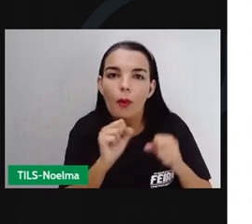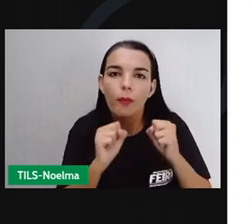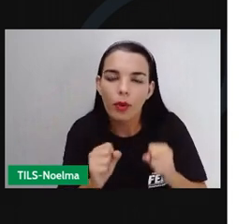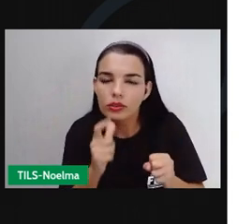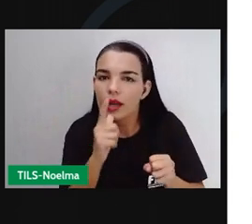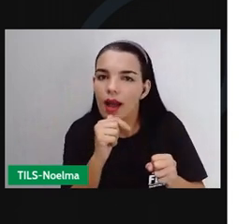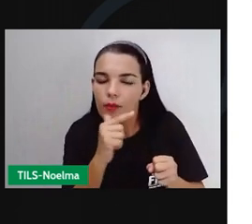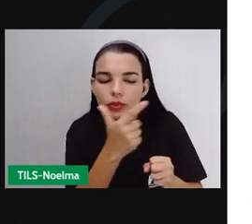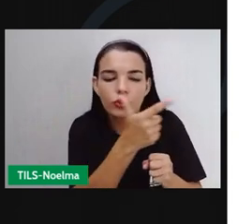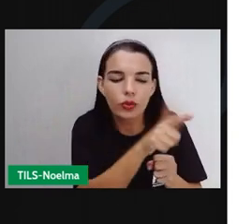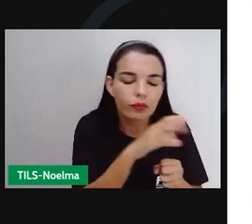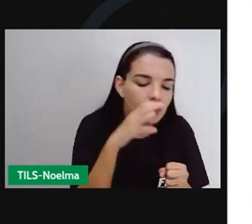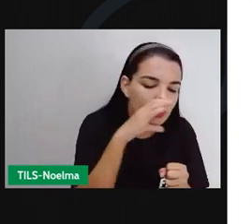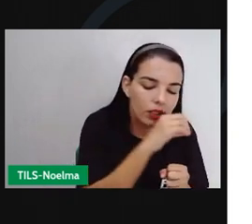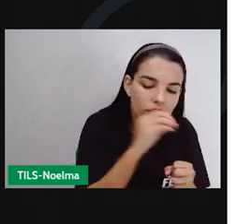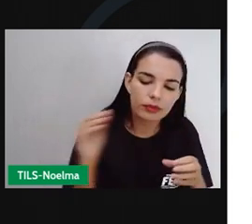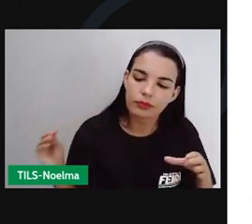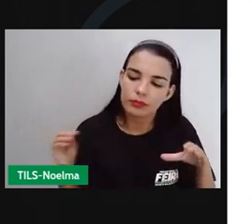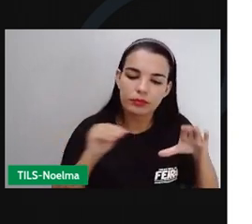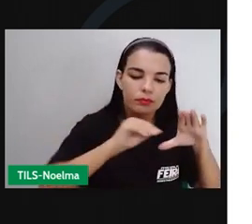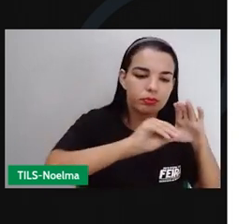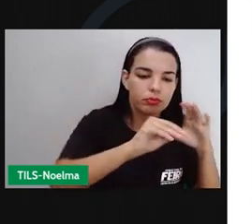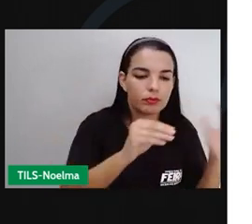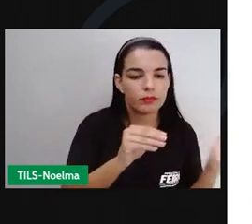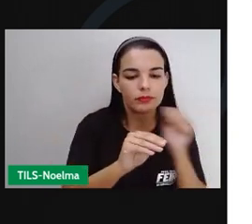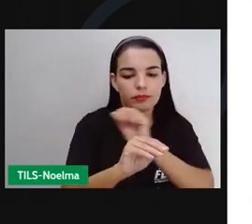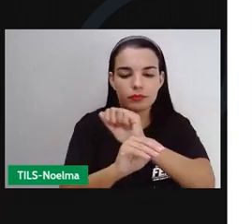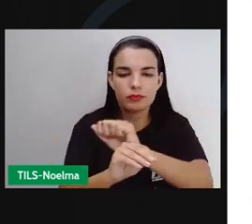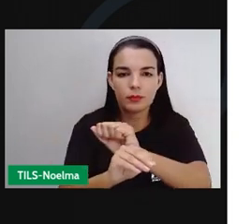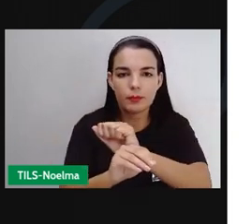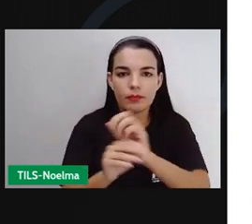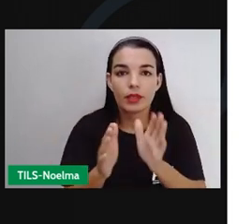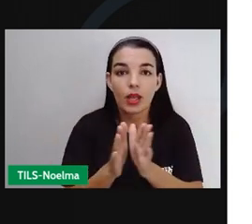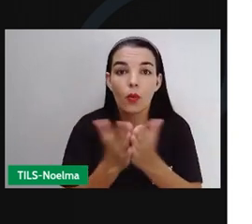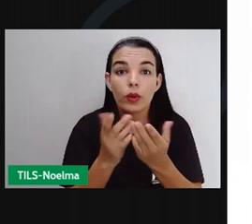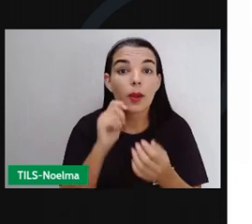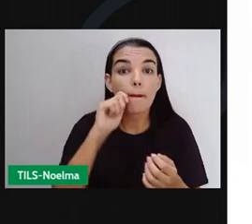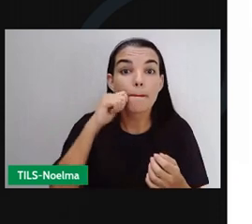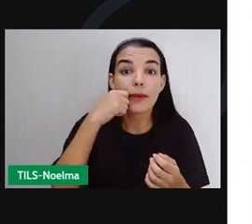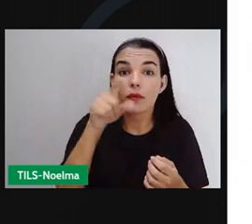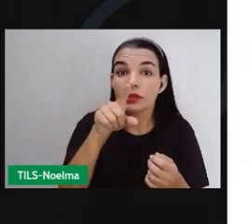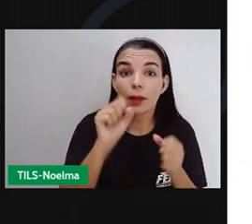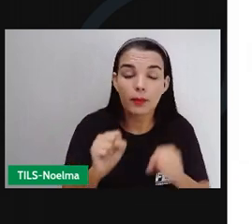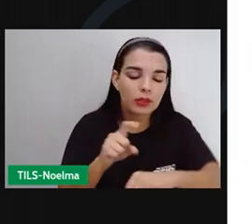mais a água e voltar para dentro do micro-ondas ou do forno. Quando você for fazer pão, você não pode se apegar